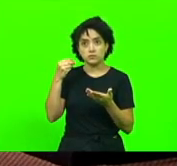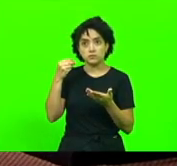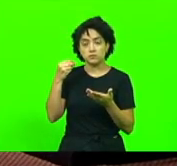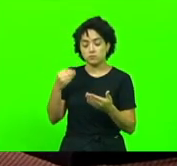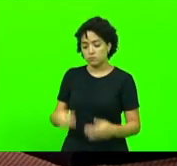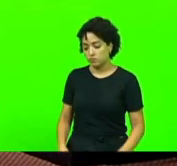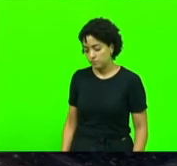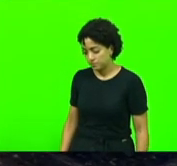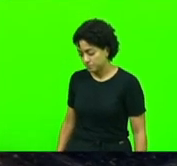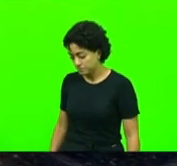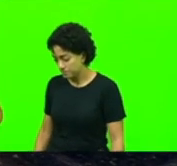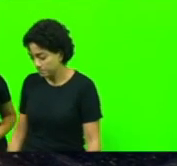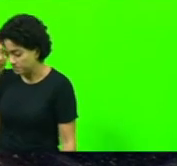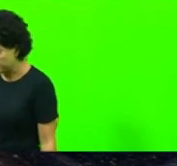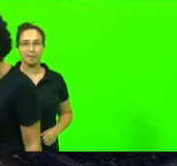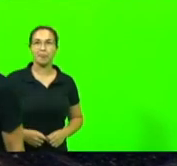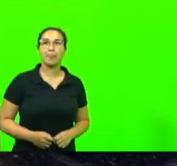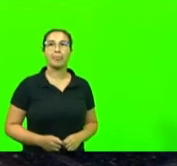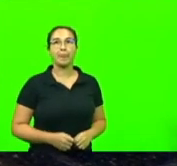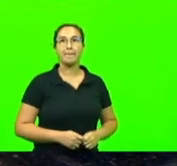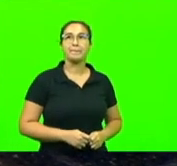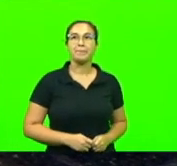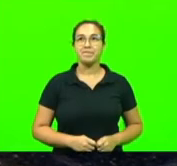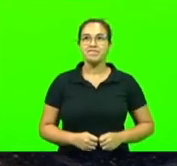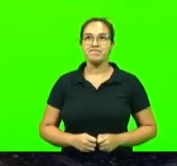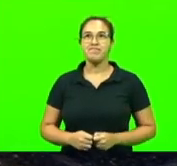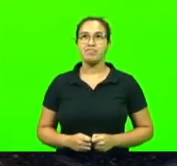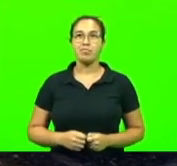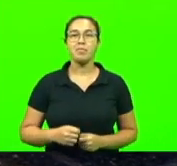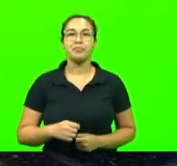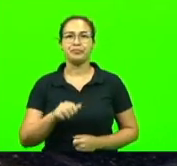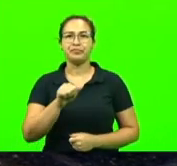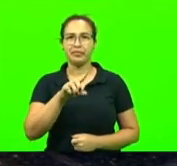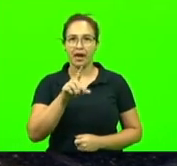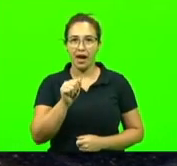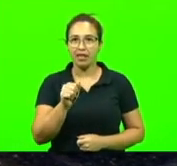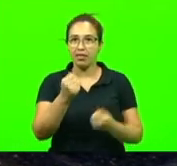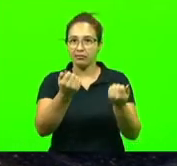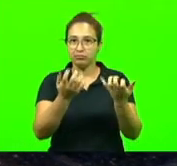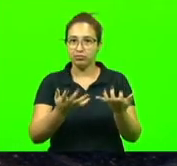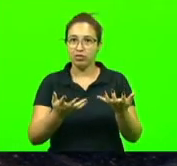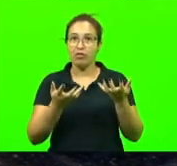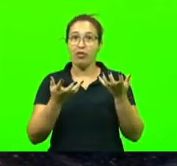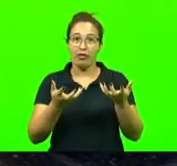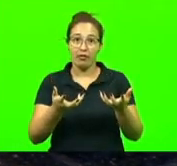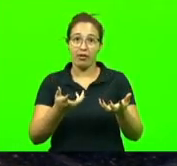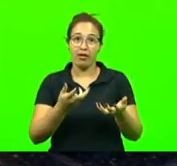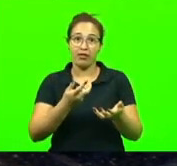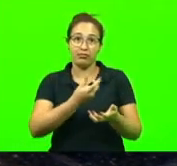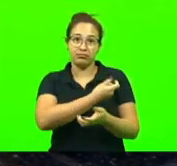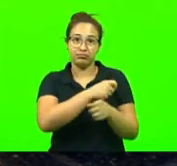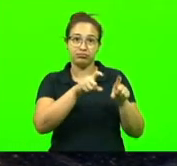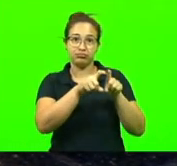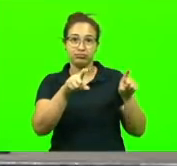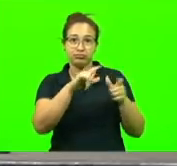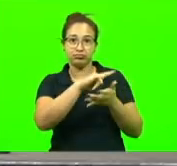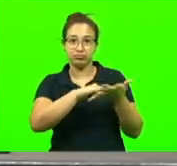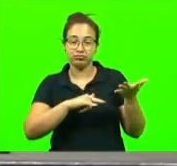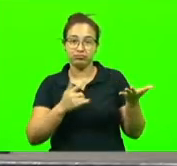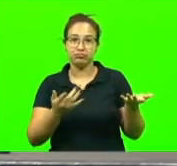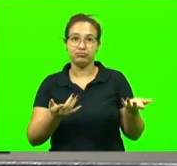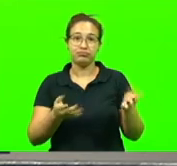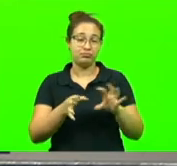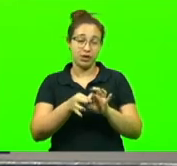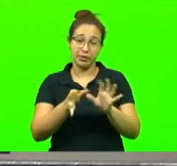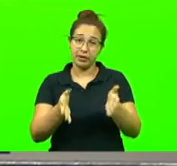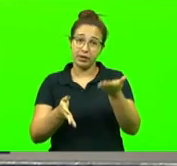eu pergunto isso porque a deputada Ada está dizendo aqui na minha frente que ela é a favor de cobrar o passaporte dos deputados. Isso me preocupa. É uma liberdade da deputada